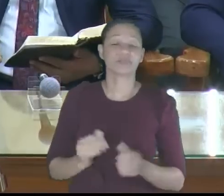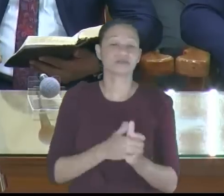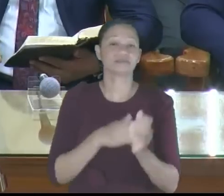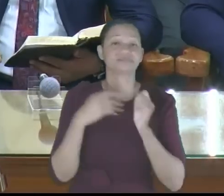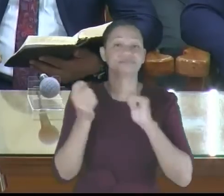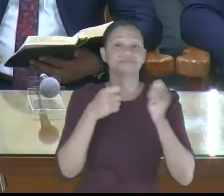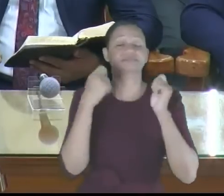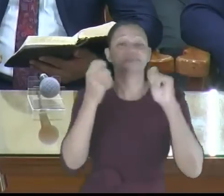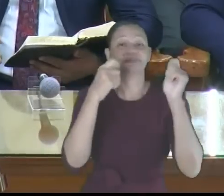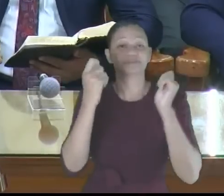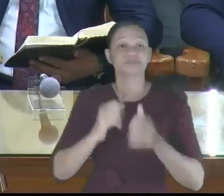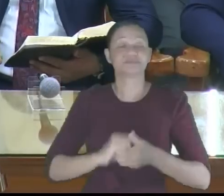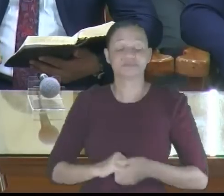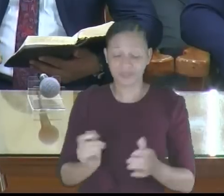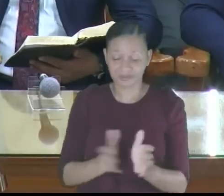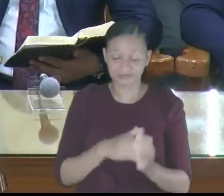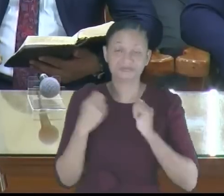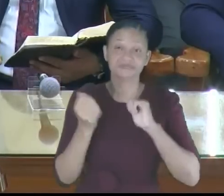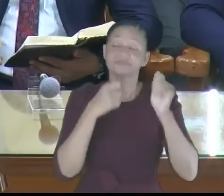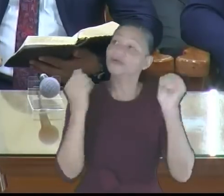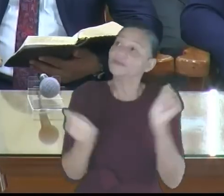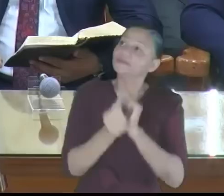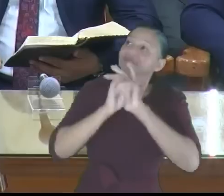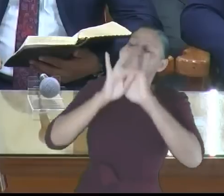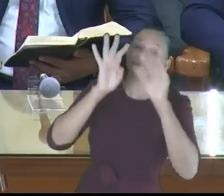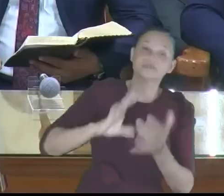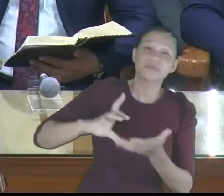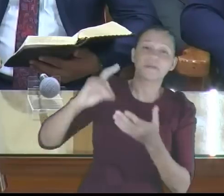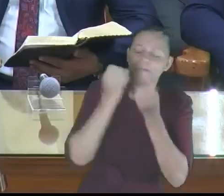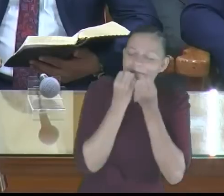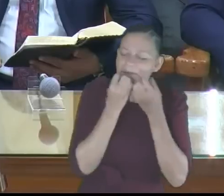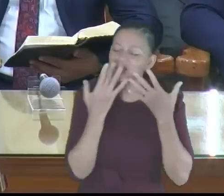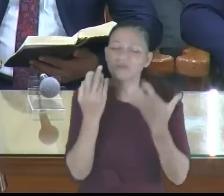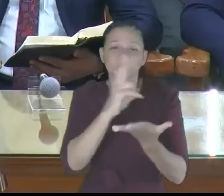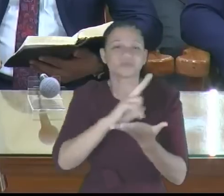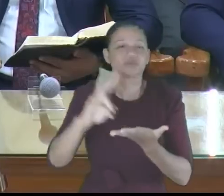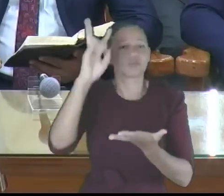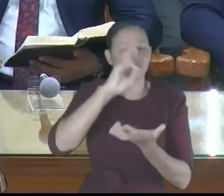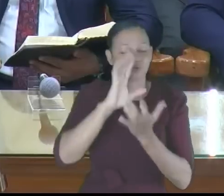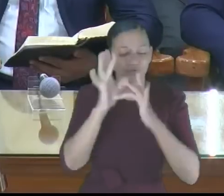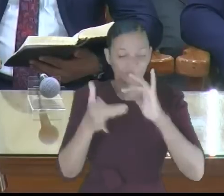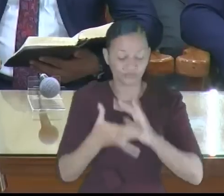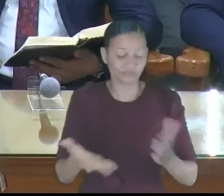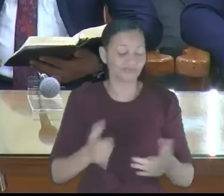Aleluia. Aleluia, glória a Deus. Bendito seja o nome do Senhor nesta noite.